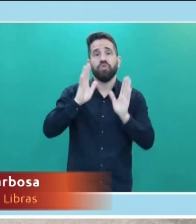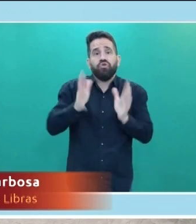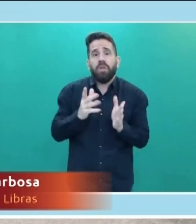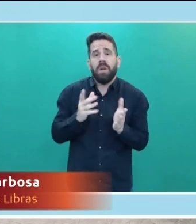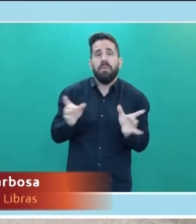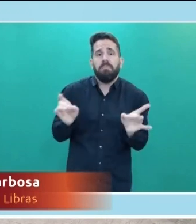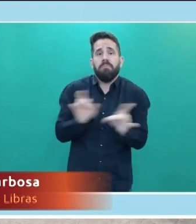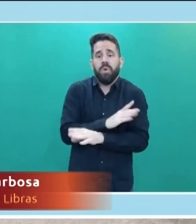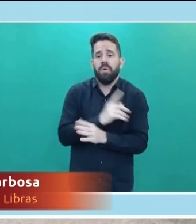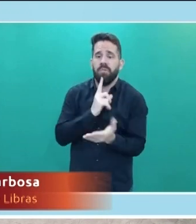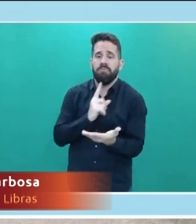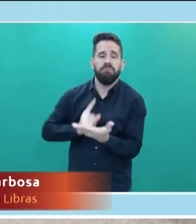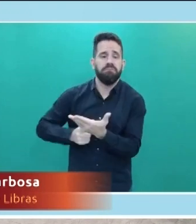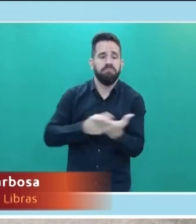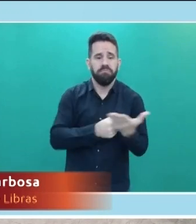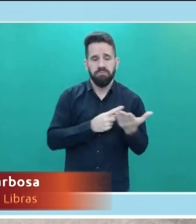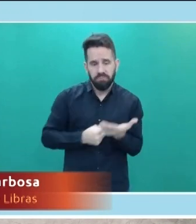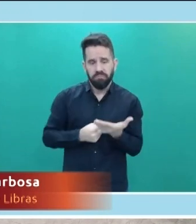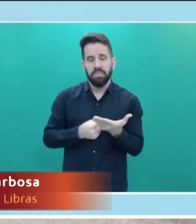de visão de mundo,